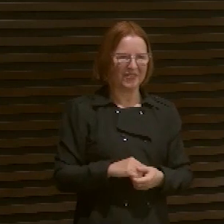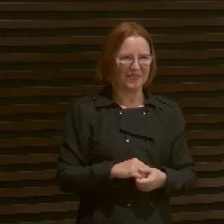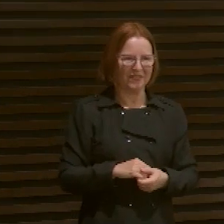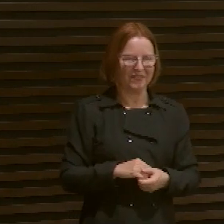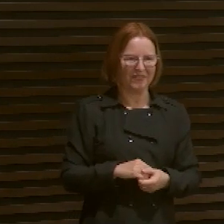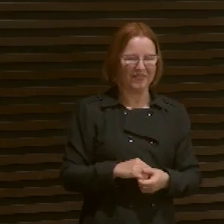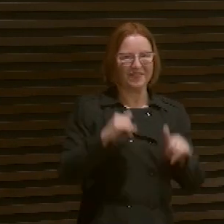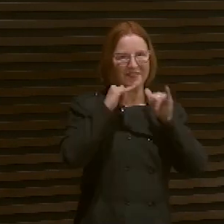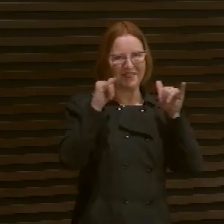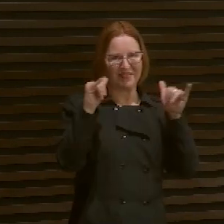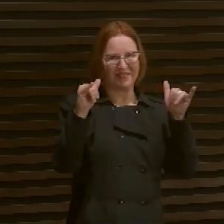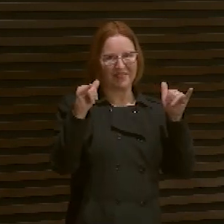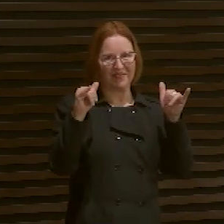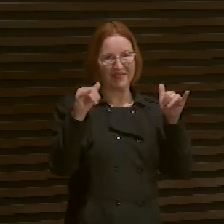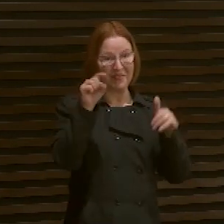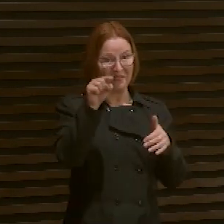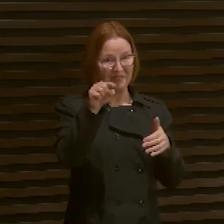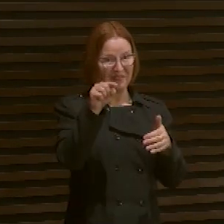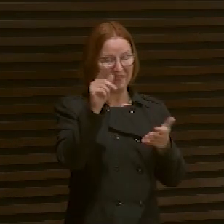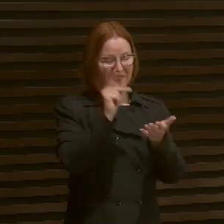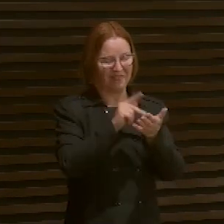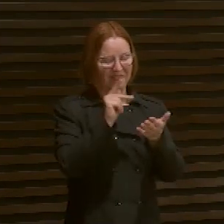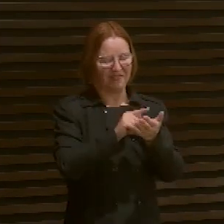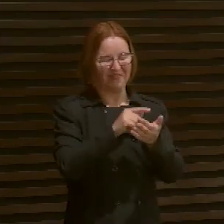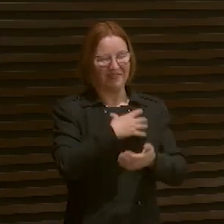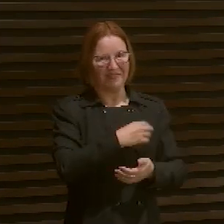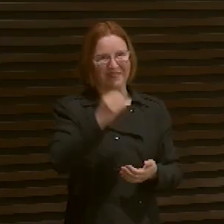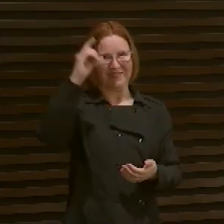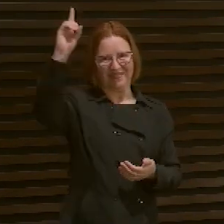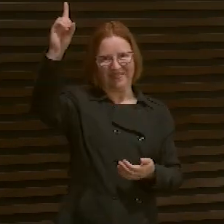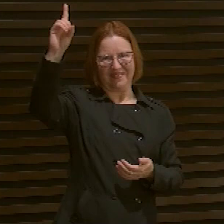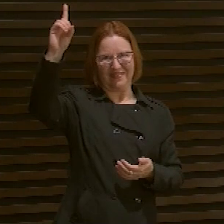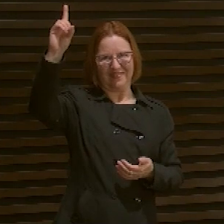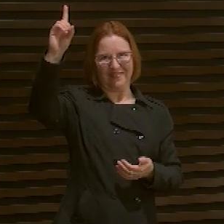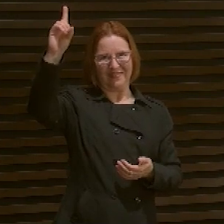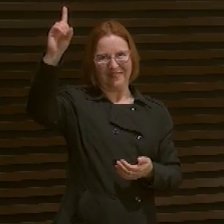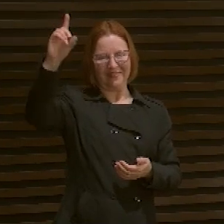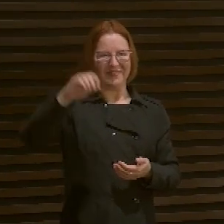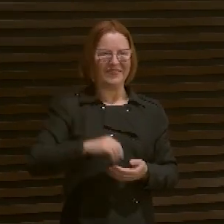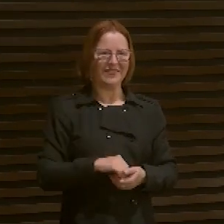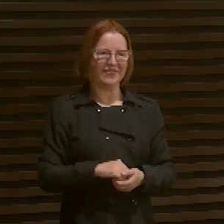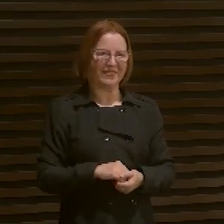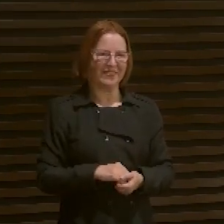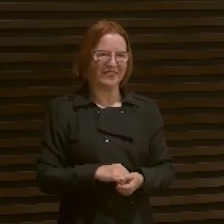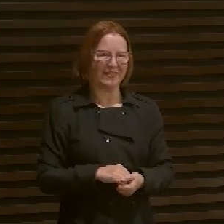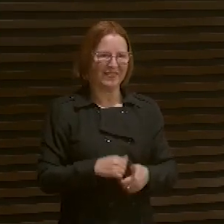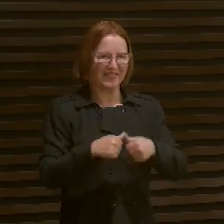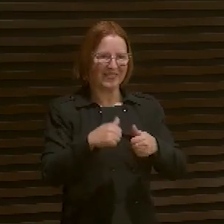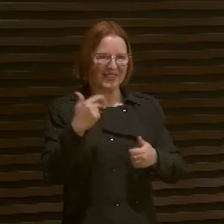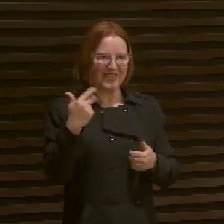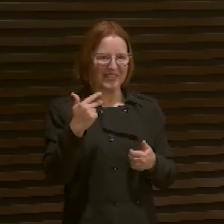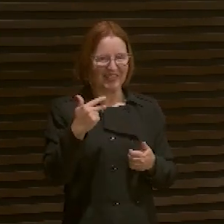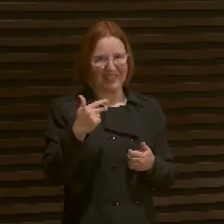E disseram: você é o Filho de Deus. E esse é o terceiro